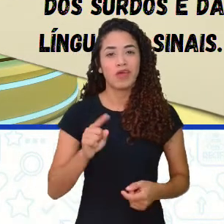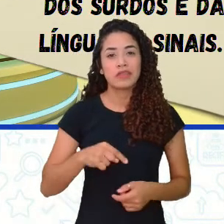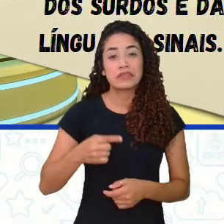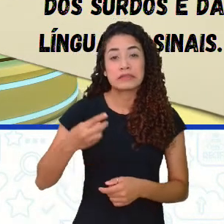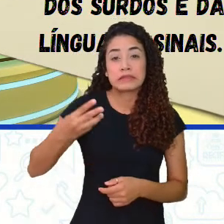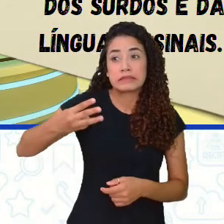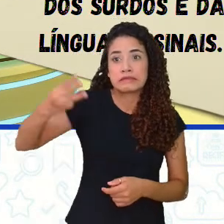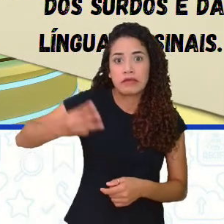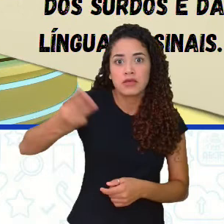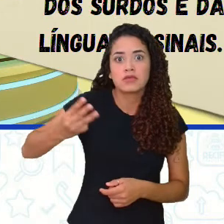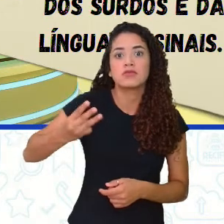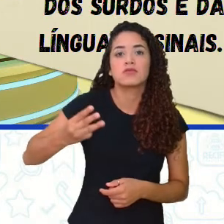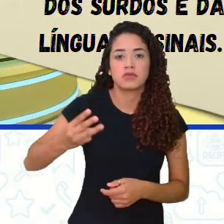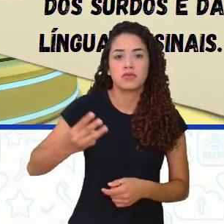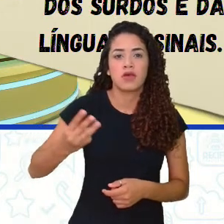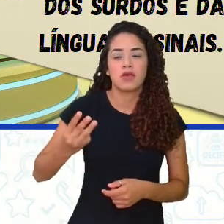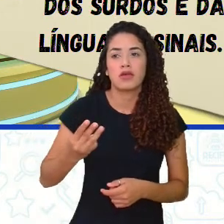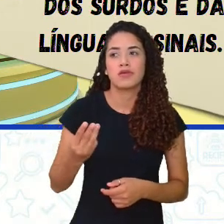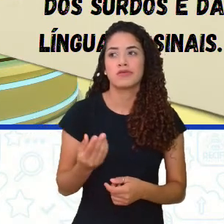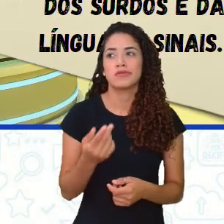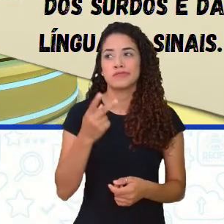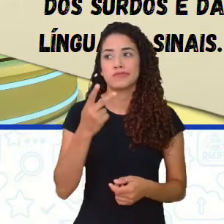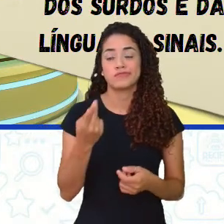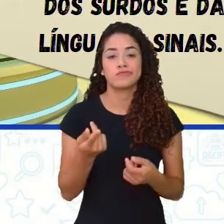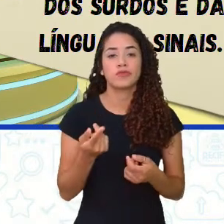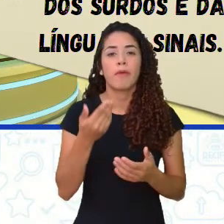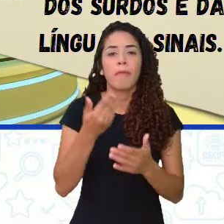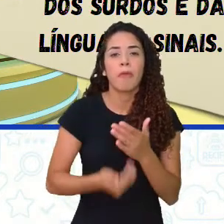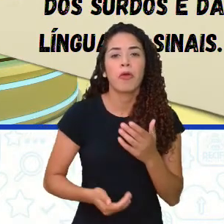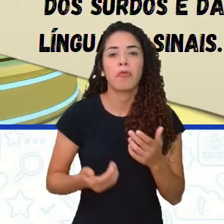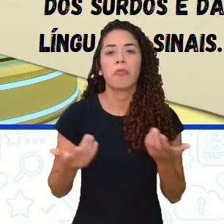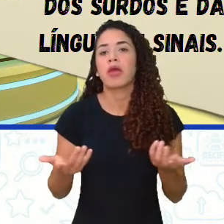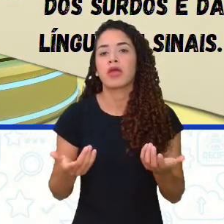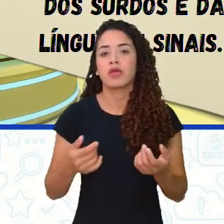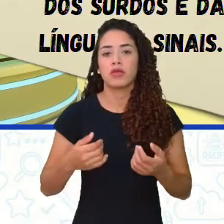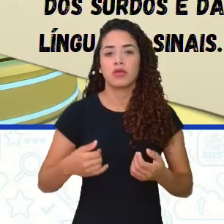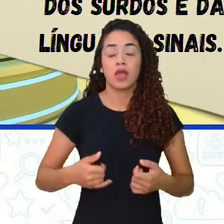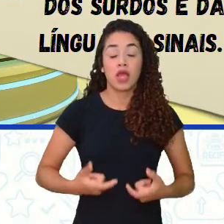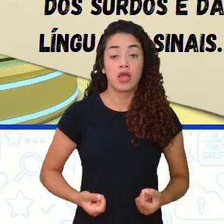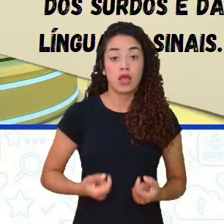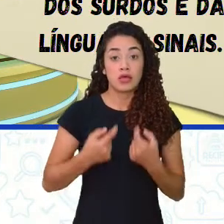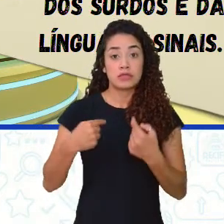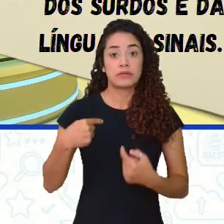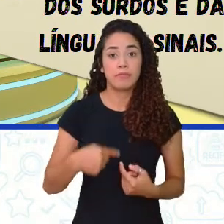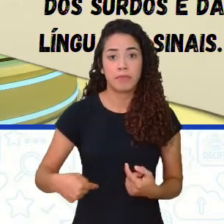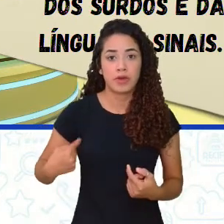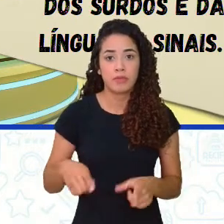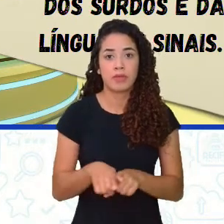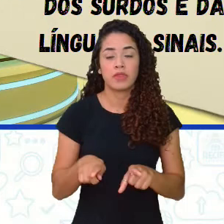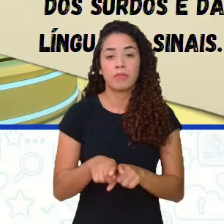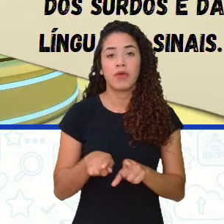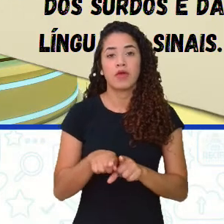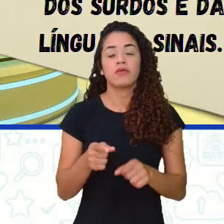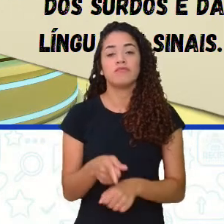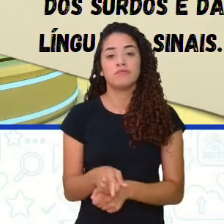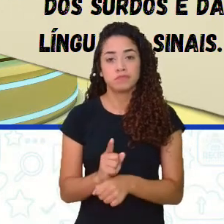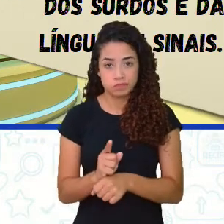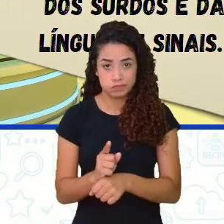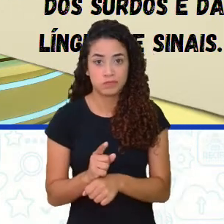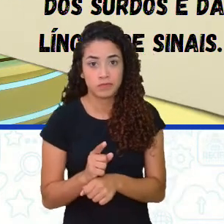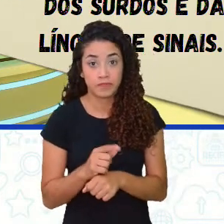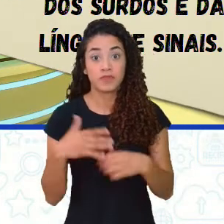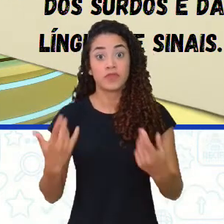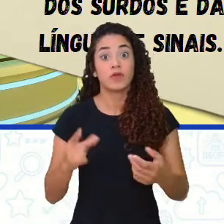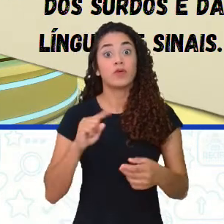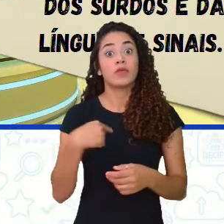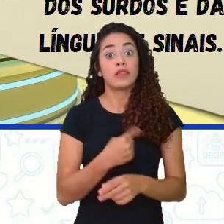está em terceiro lugar, só perdendo para a questão aí do câncer de mama e o câncer de próstata. E a gente sabe que na questão